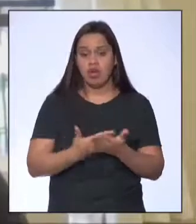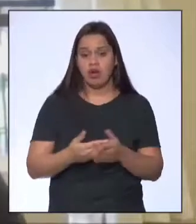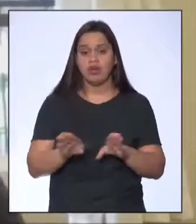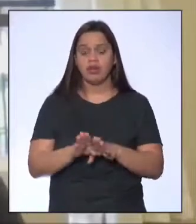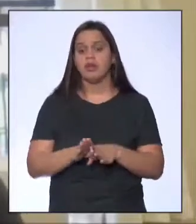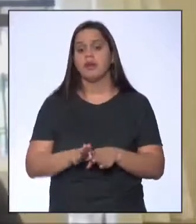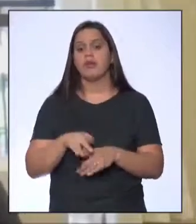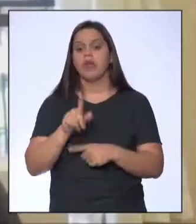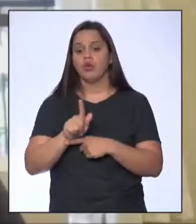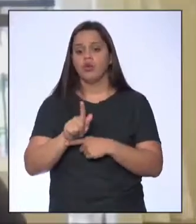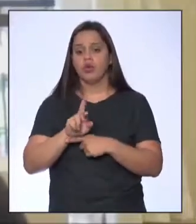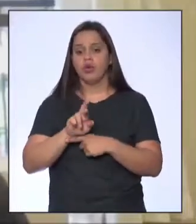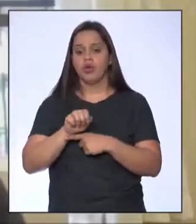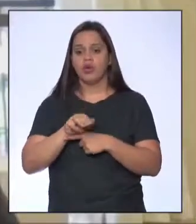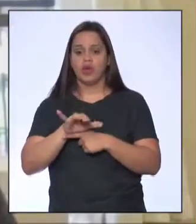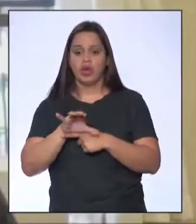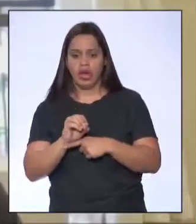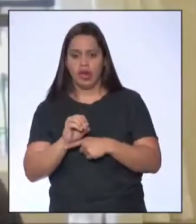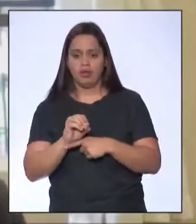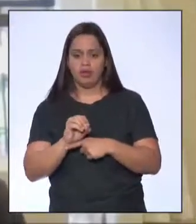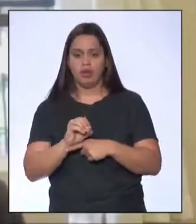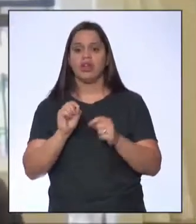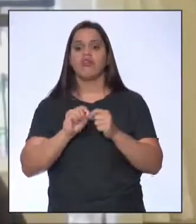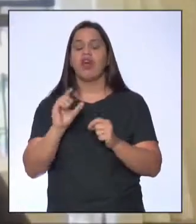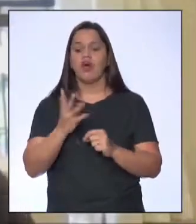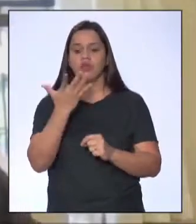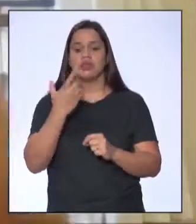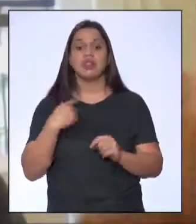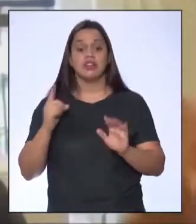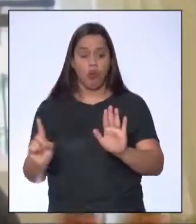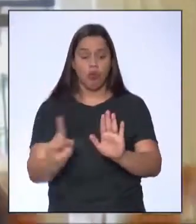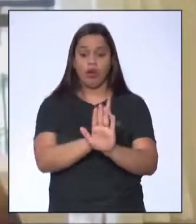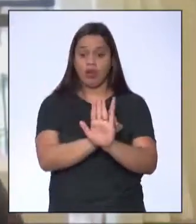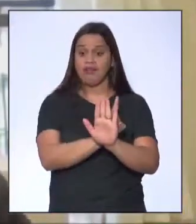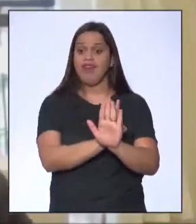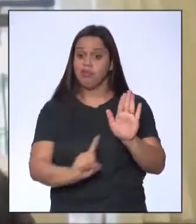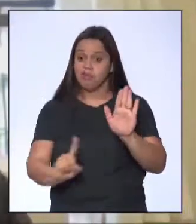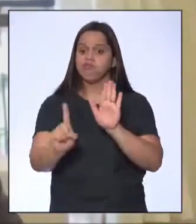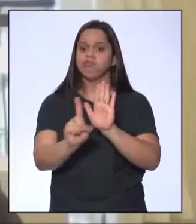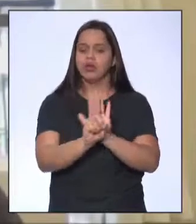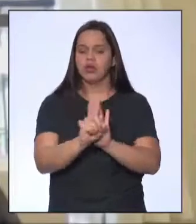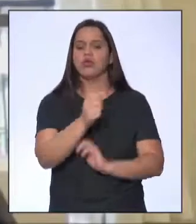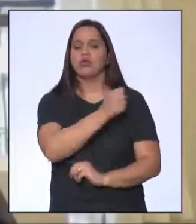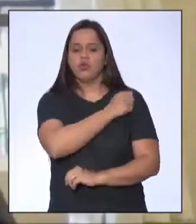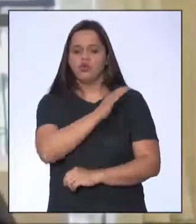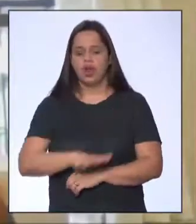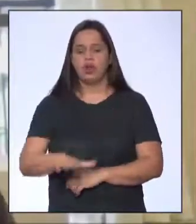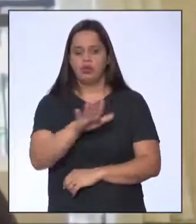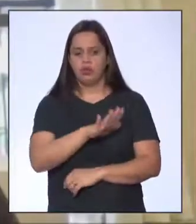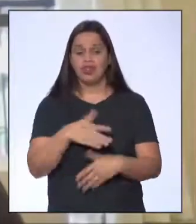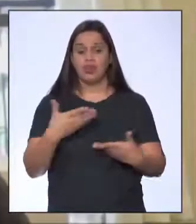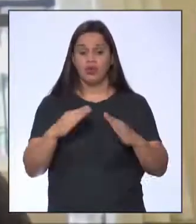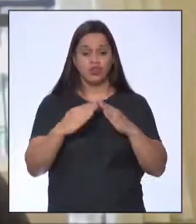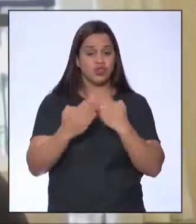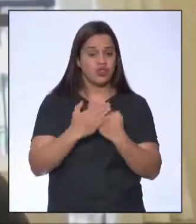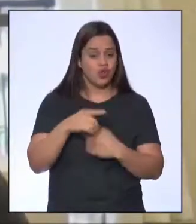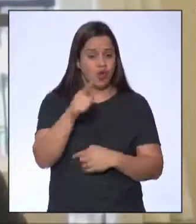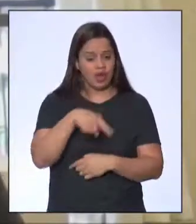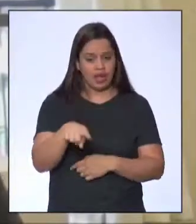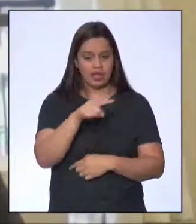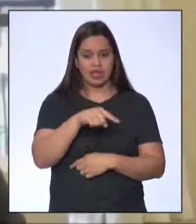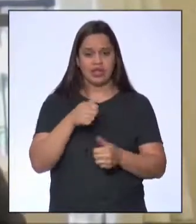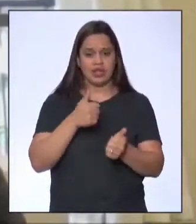surgir nesse momento. Eles já são protagonistas aqui. E muitas escolas aqui da região também têm escolas incríveis. Então,